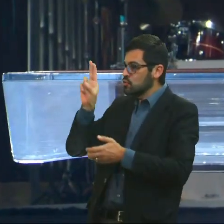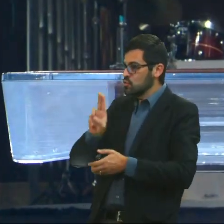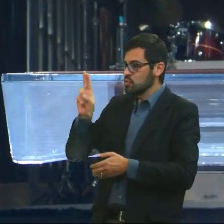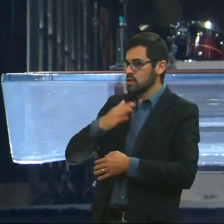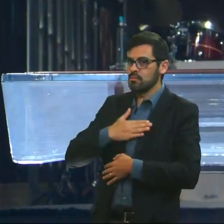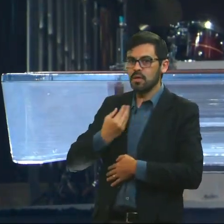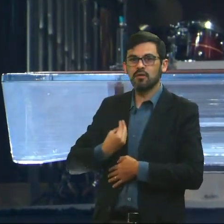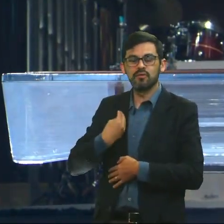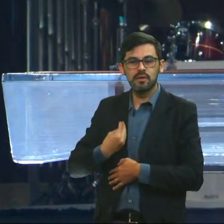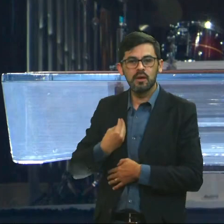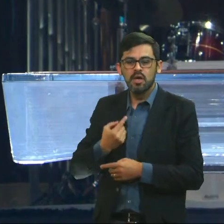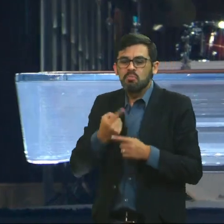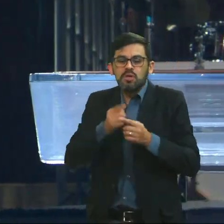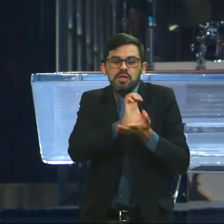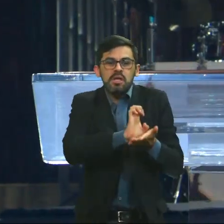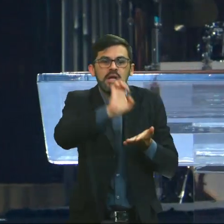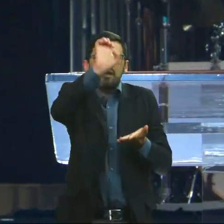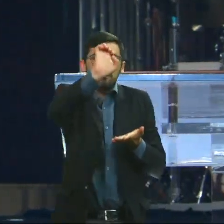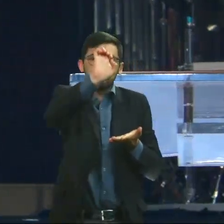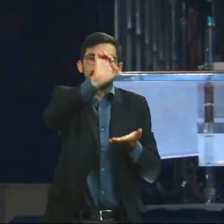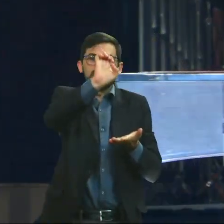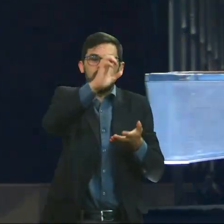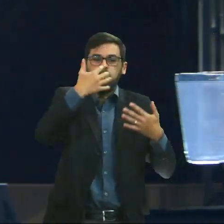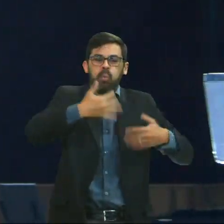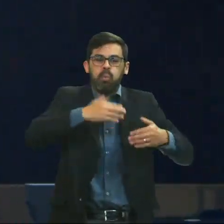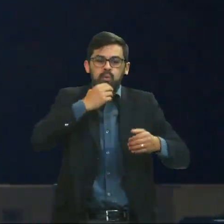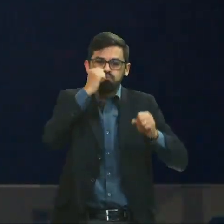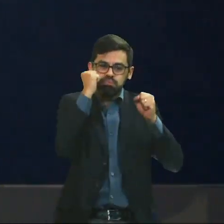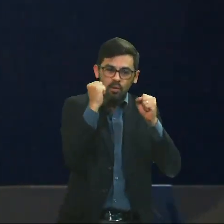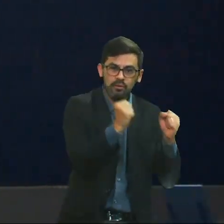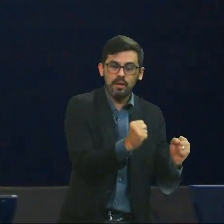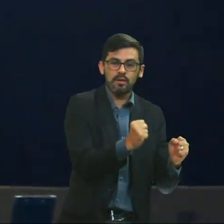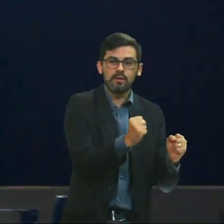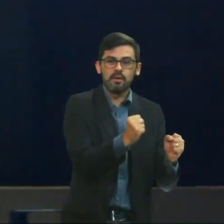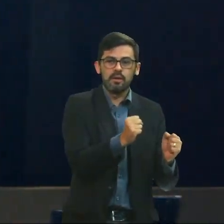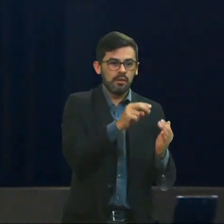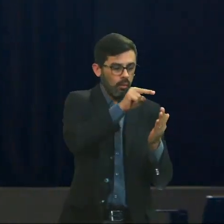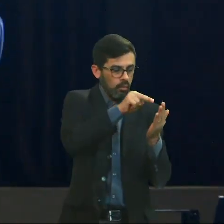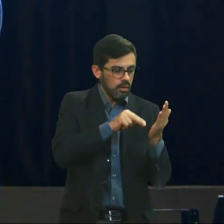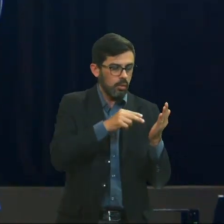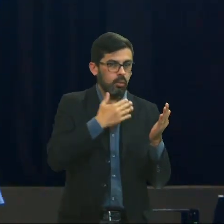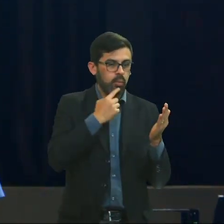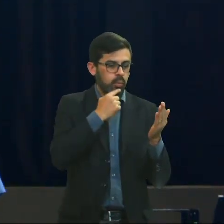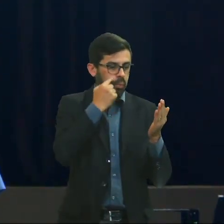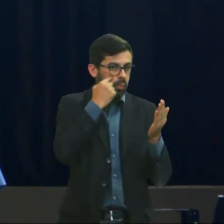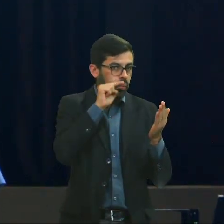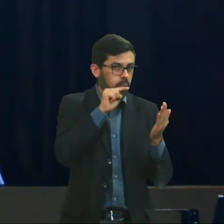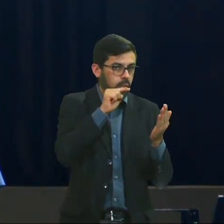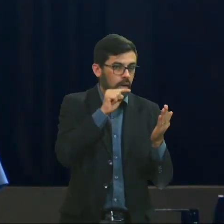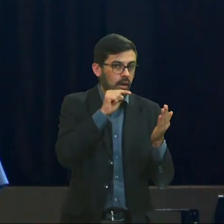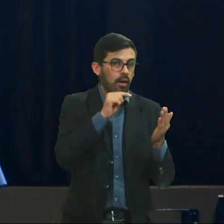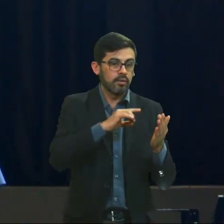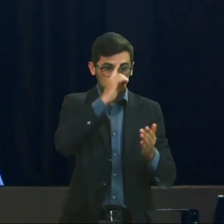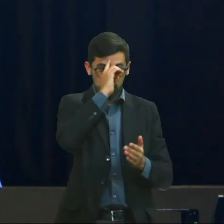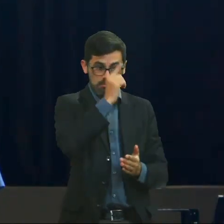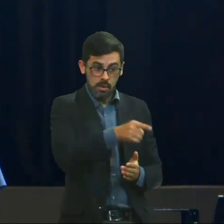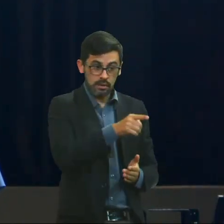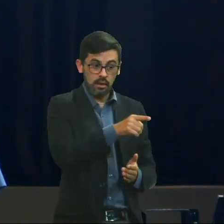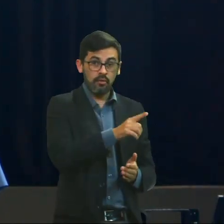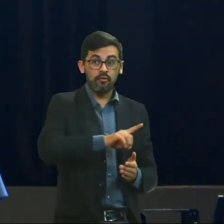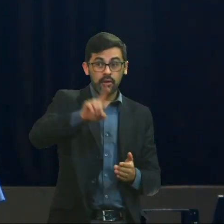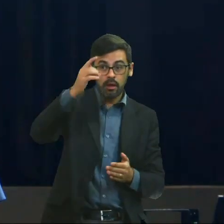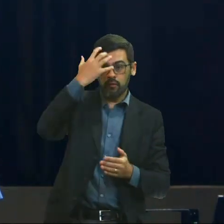Qual que é a diferença? Por que Elias era usado? E aí eu comecei a ler de novo. E olha que interessante. Deus manda ele falar com o rei e dizer que vai parar de